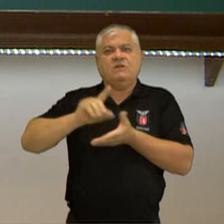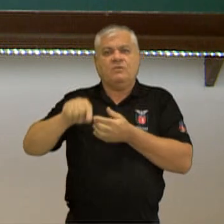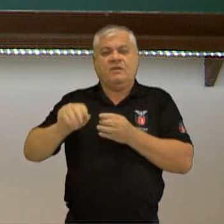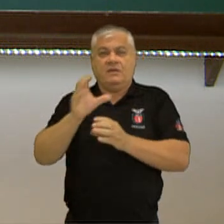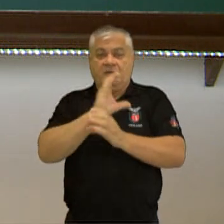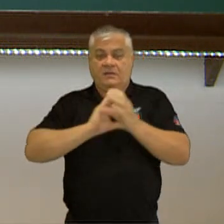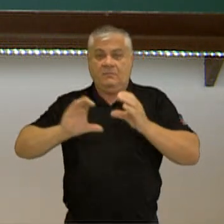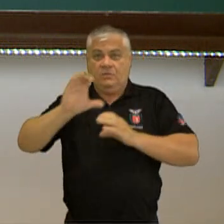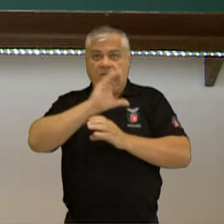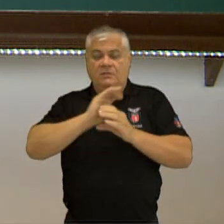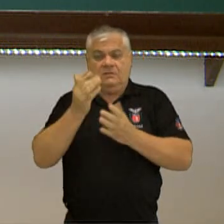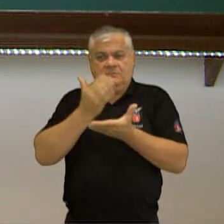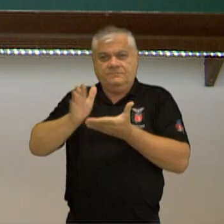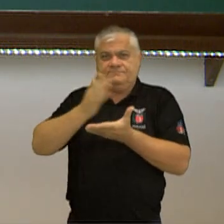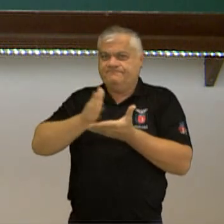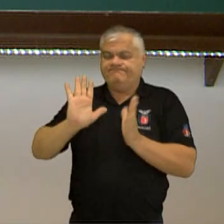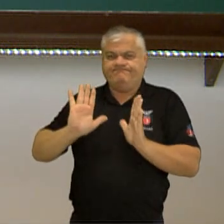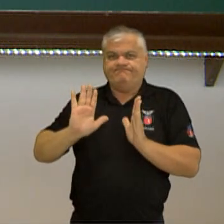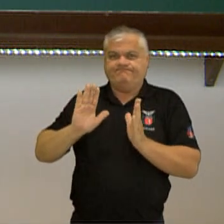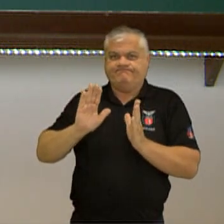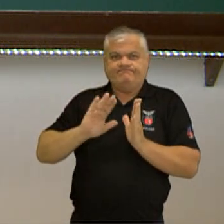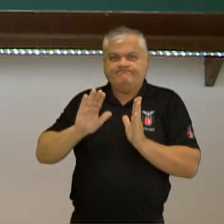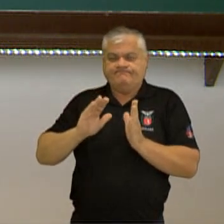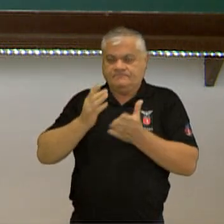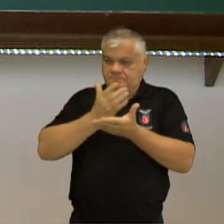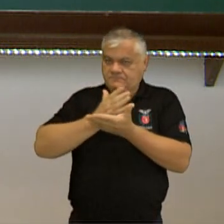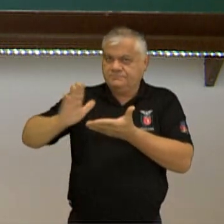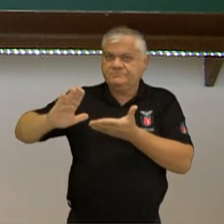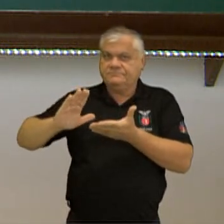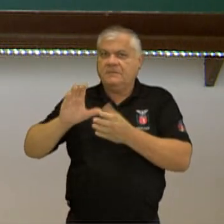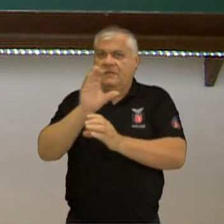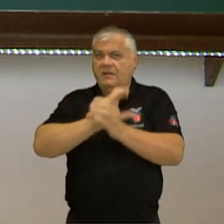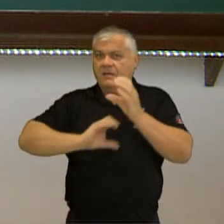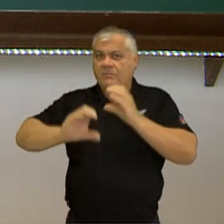seja, reduzir o consumo de carboidratos para que haja, né,